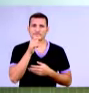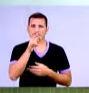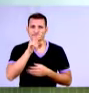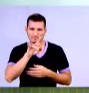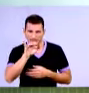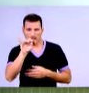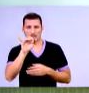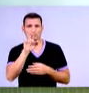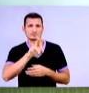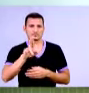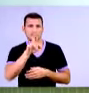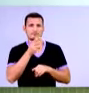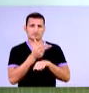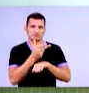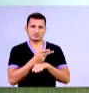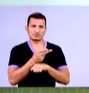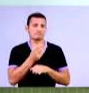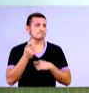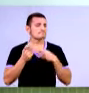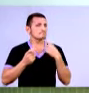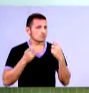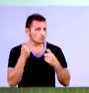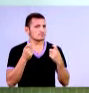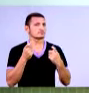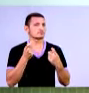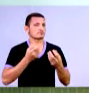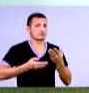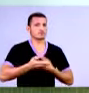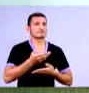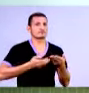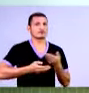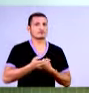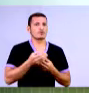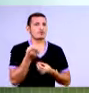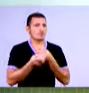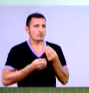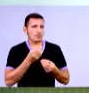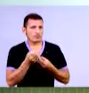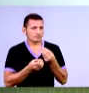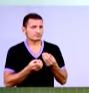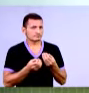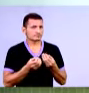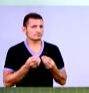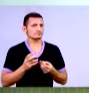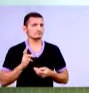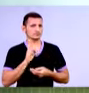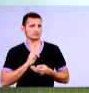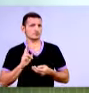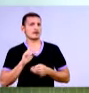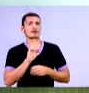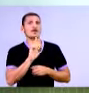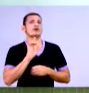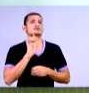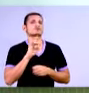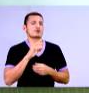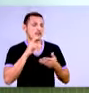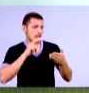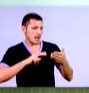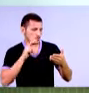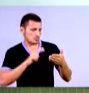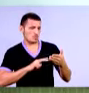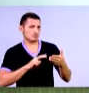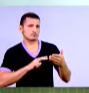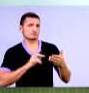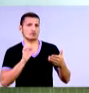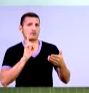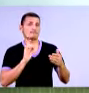multimídia, preocupe-se com a interatividade. Como tornar o usuário não apenas um leitor passivo,